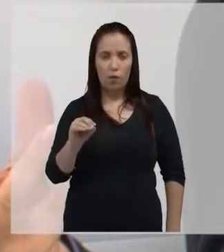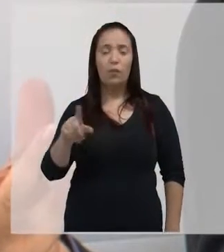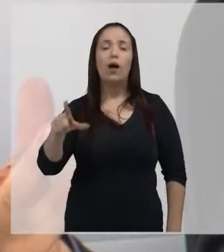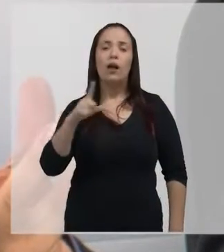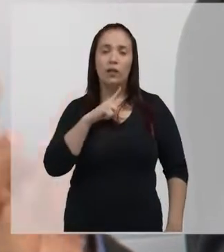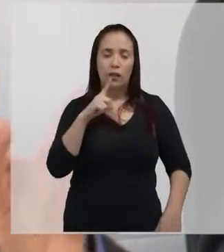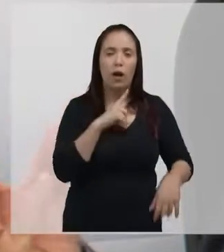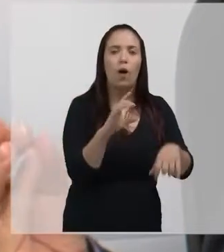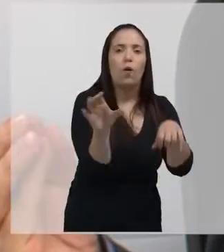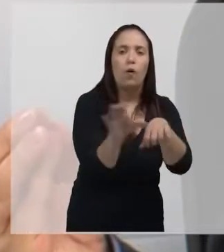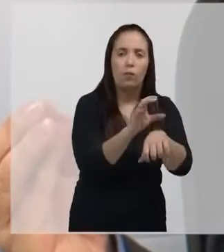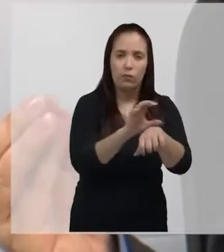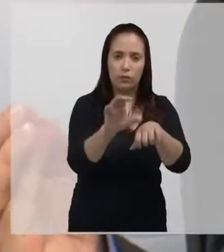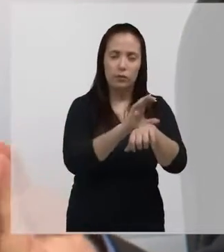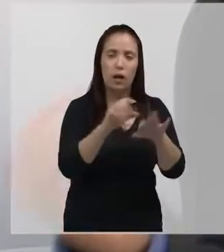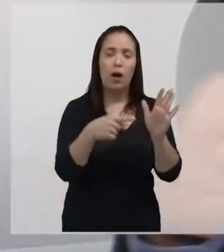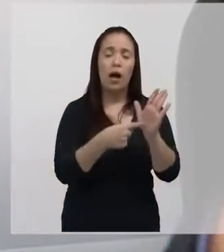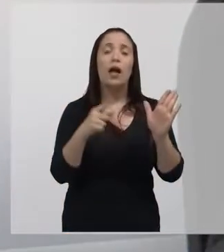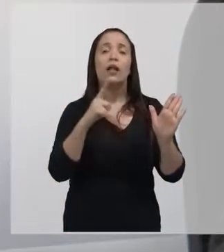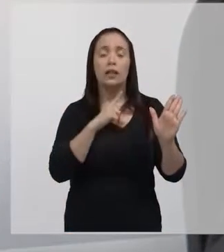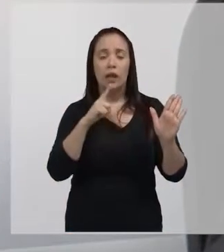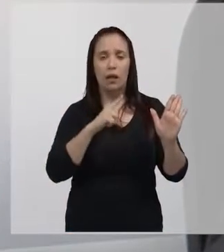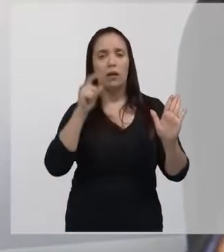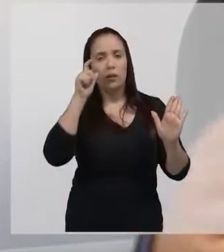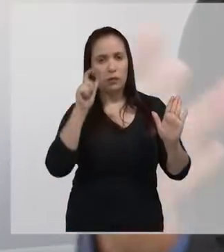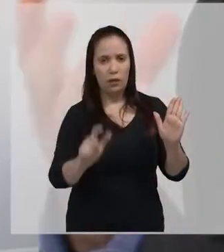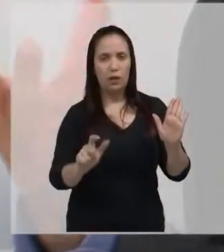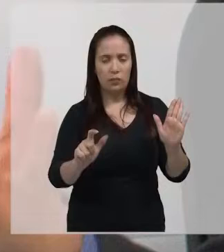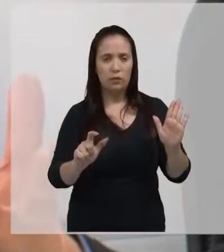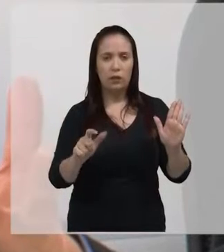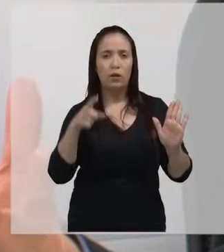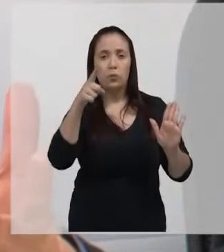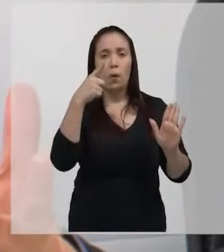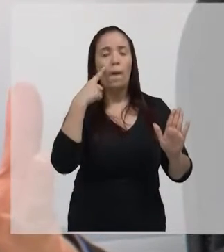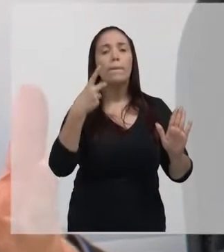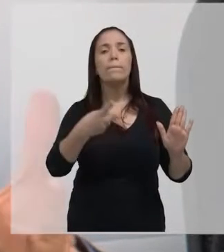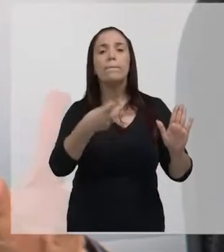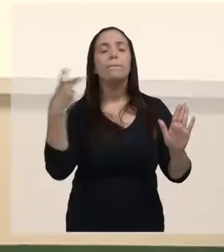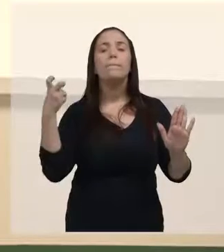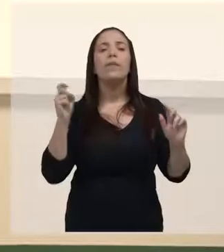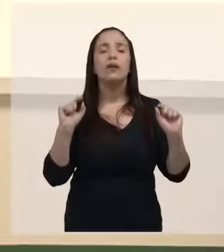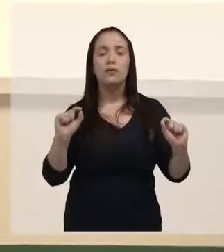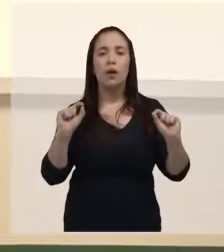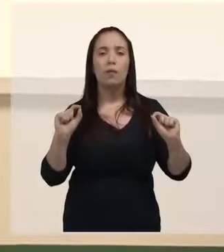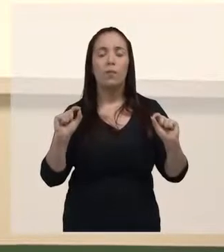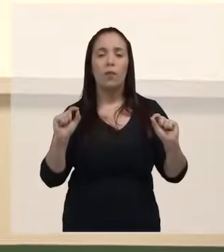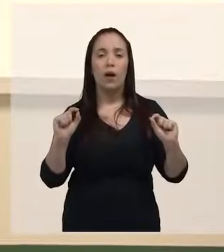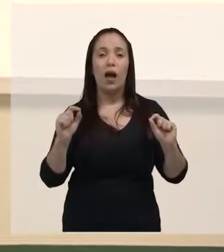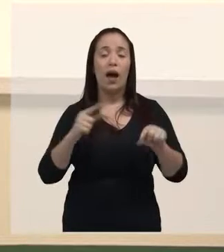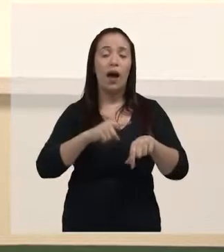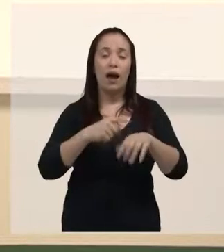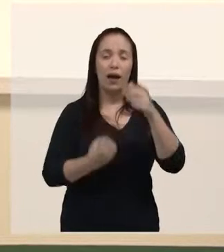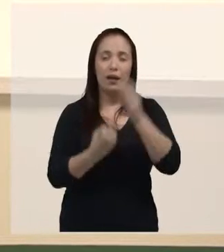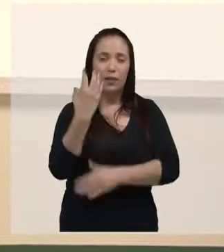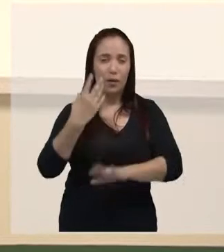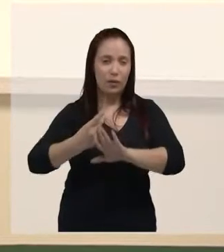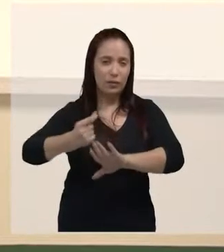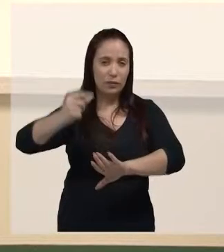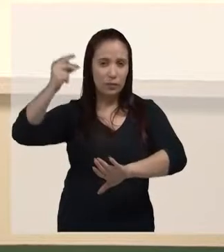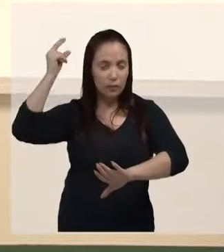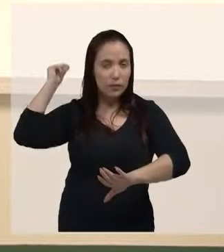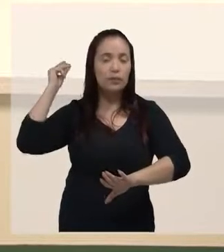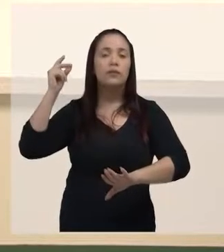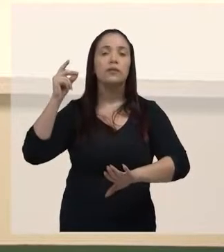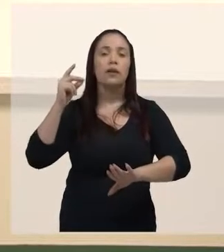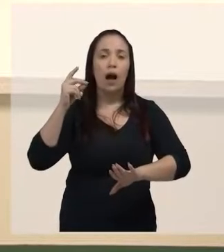desvirtuado. É interessante isso. Se você pegar o pé da letra... Mas ele ele deixava... É porque deixaram ele muito amplo, Luiz. Deixaram ele amplo demais. Não,